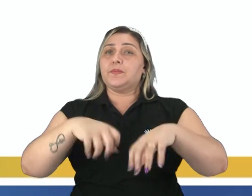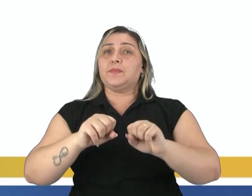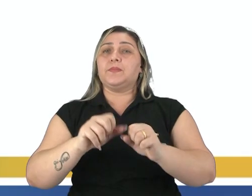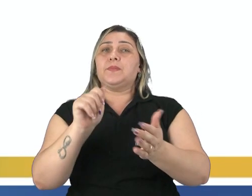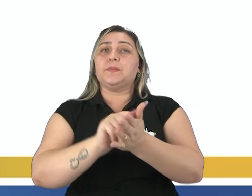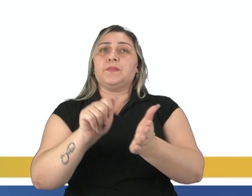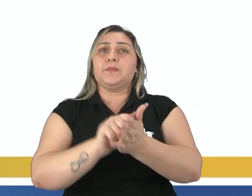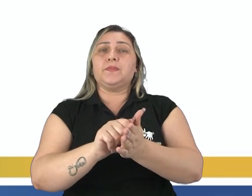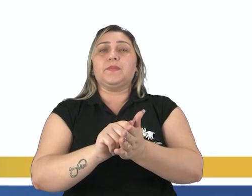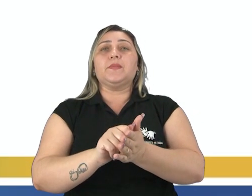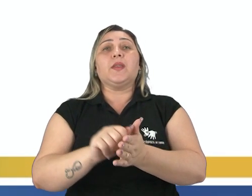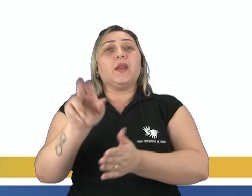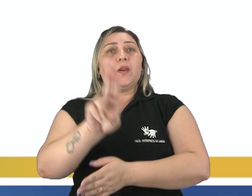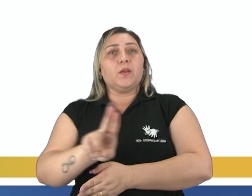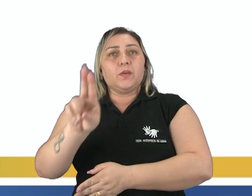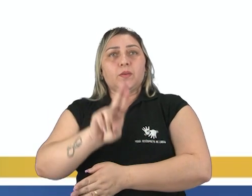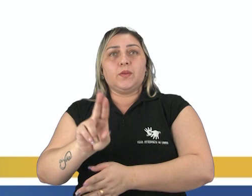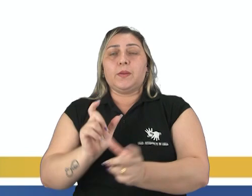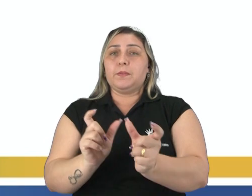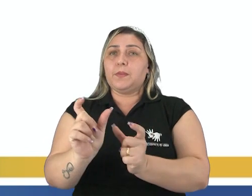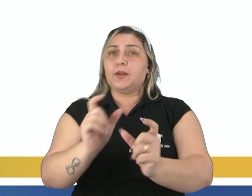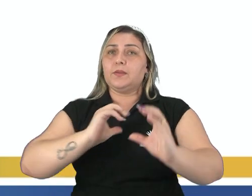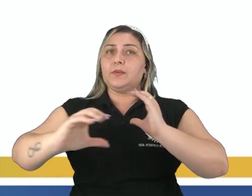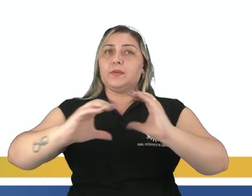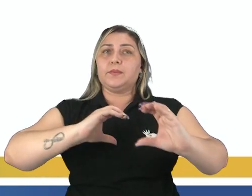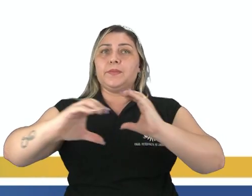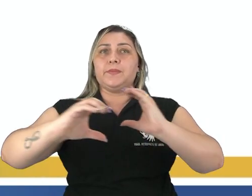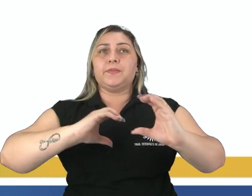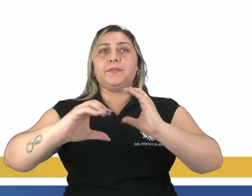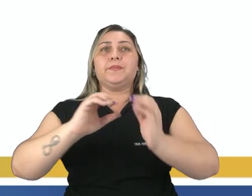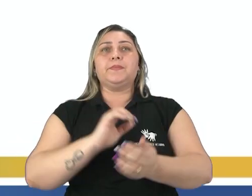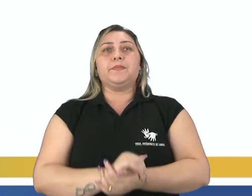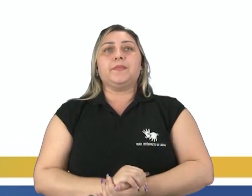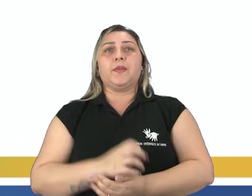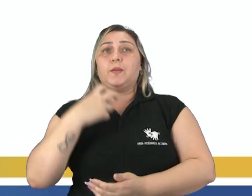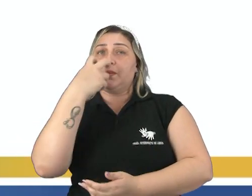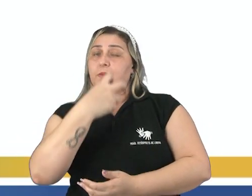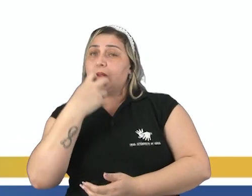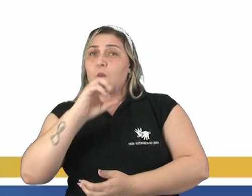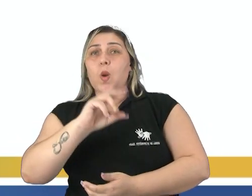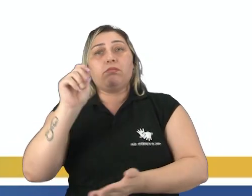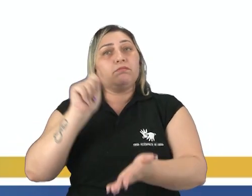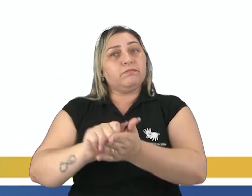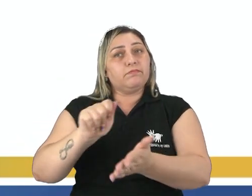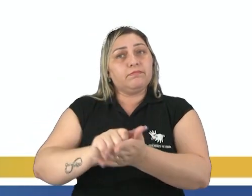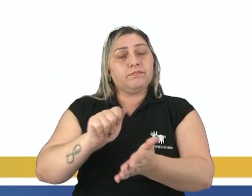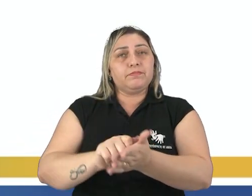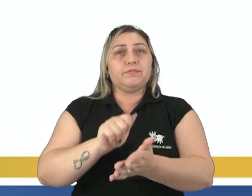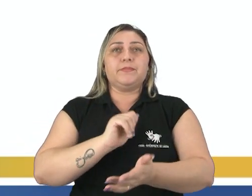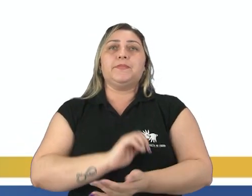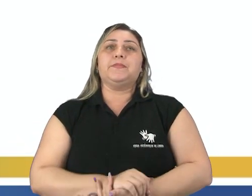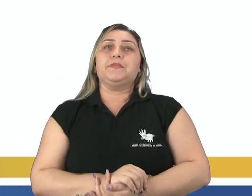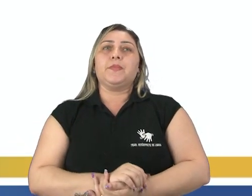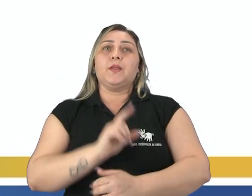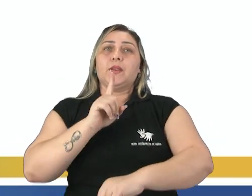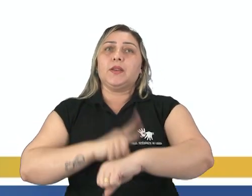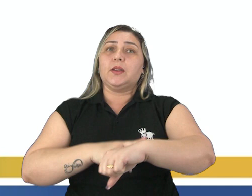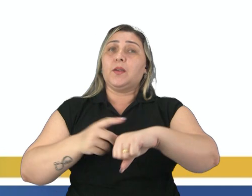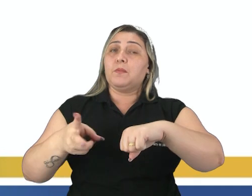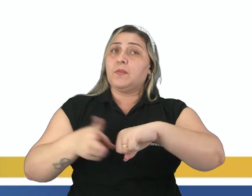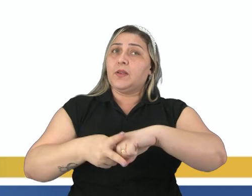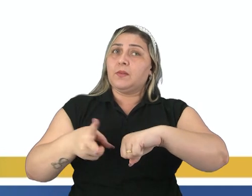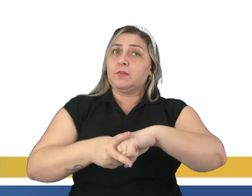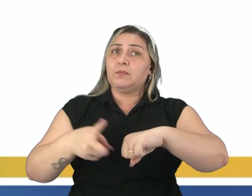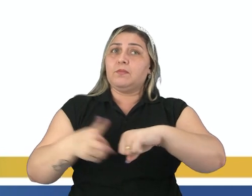Linguagem verbal é o uso da palavra na comunicação, seja na oralidade ou na escrita. O